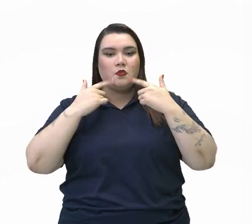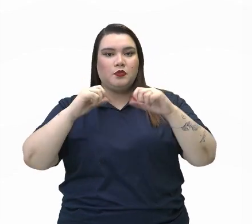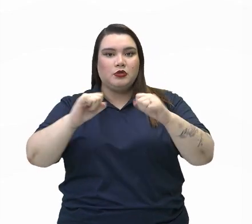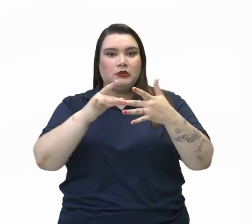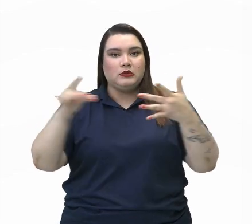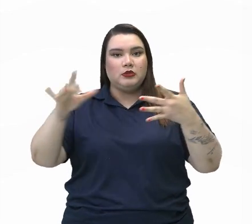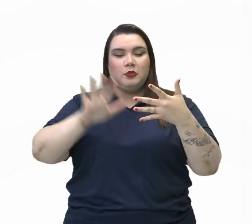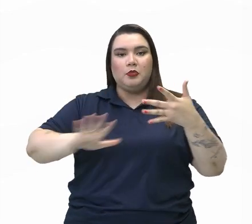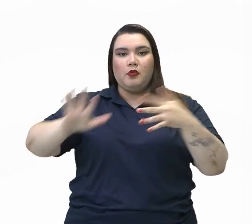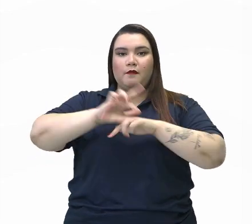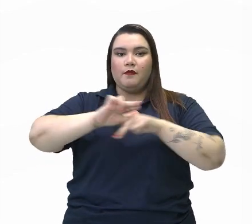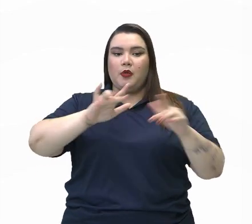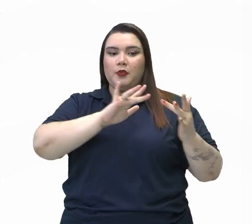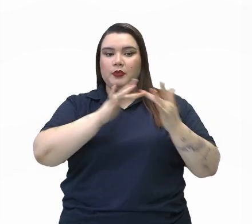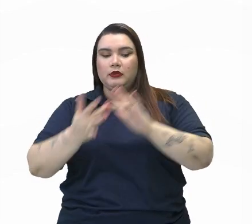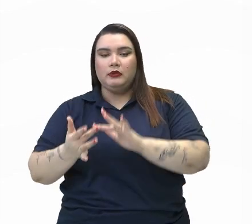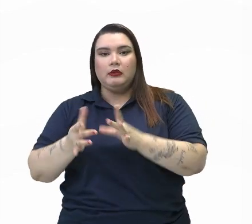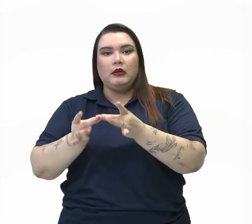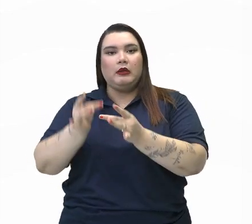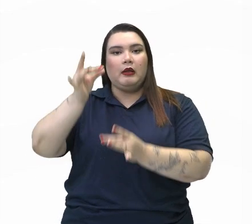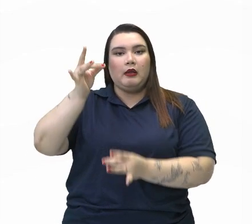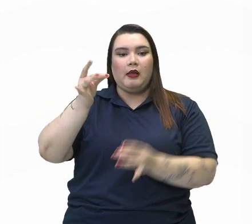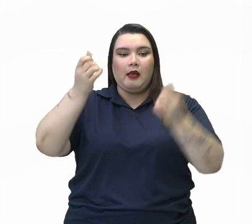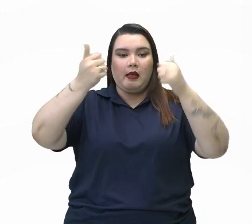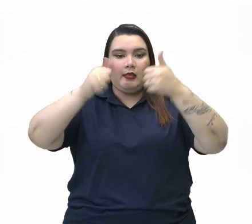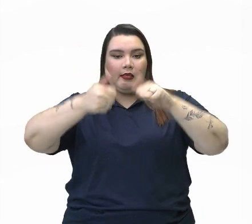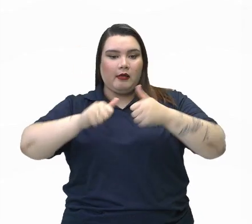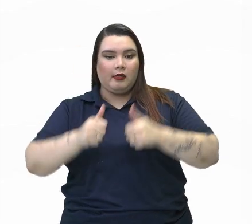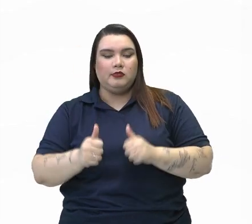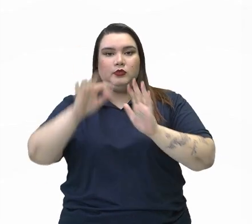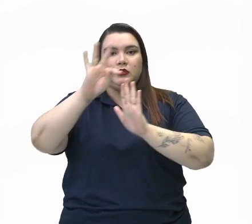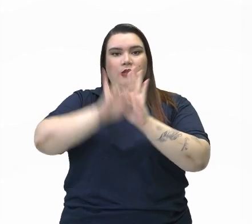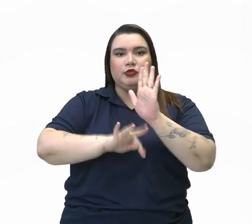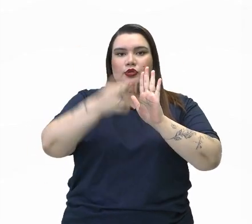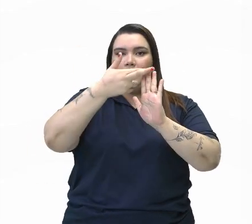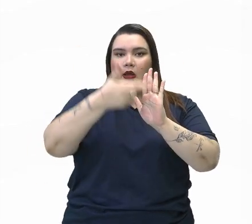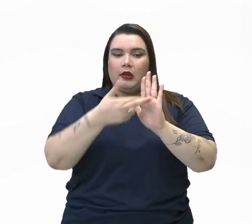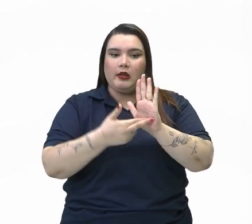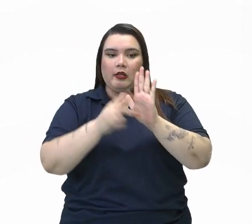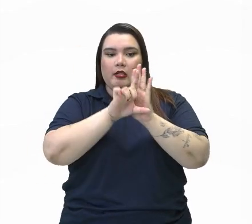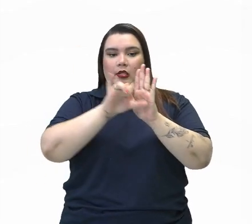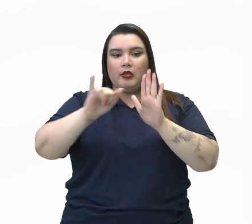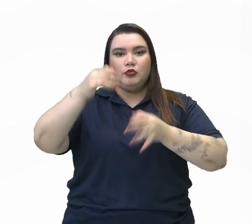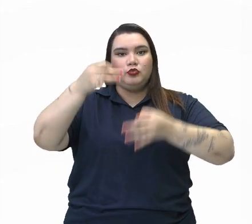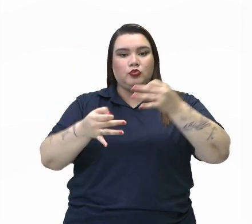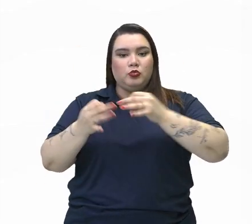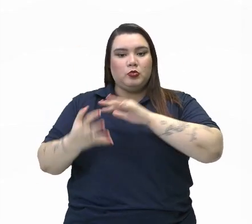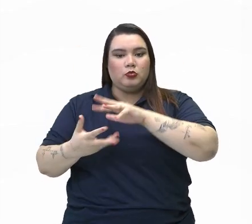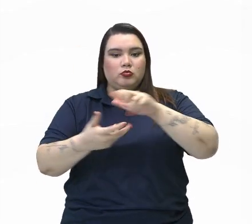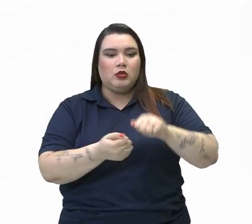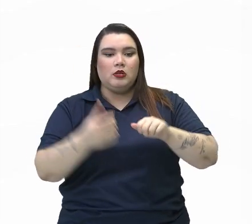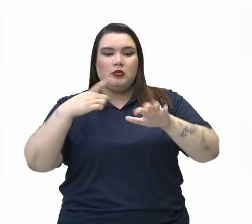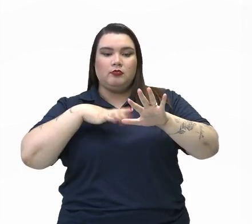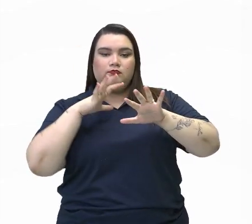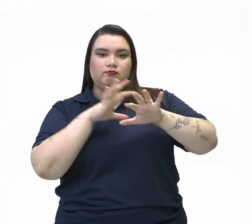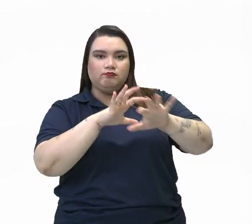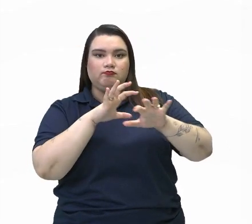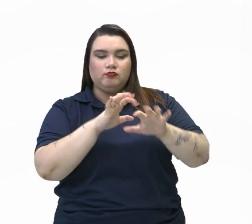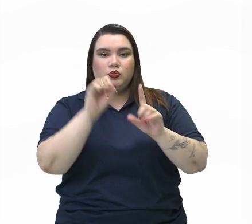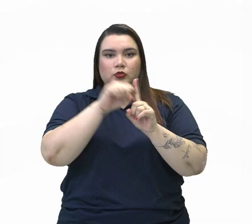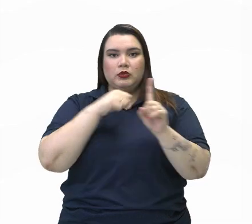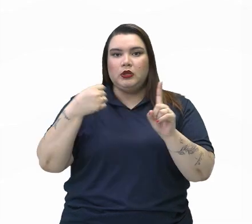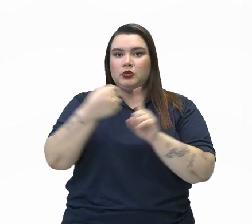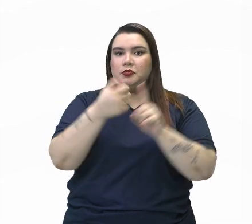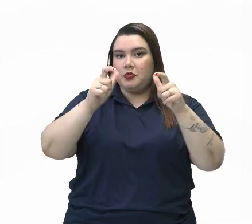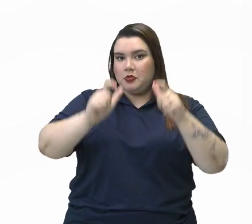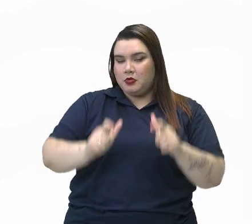diferentes contextos. Detalhamento. Análise dos textos normativos, legais e jurídicos internacionais que incidem sobre